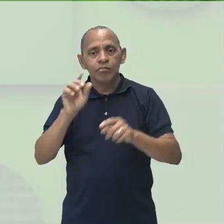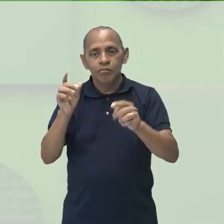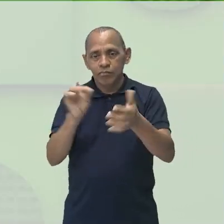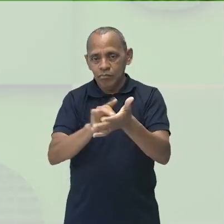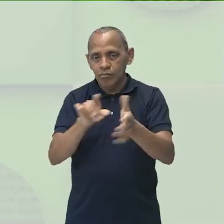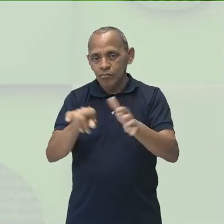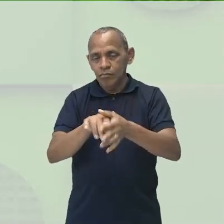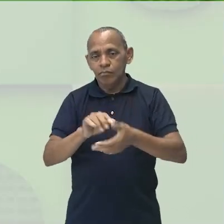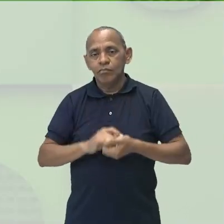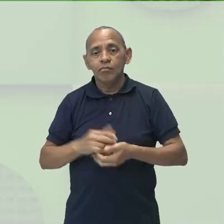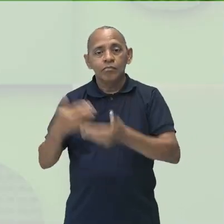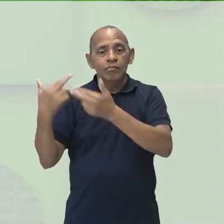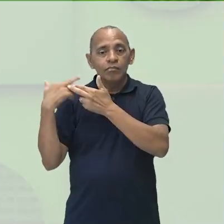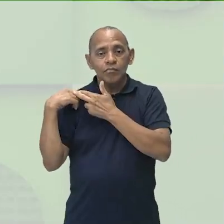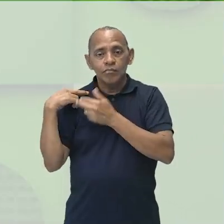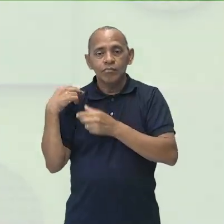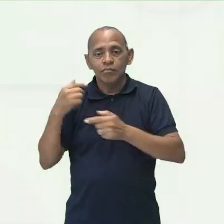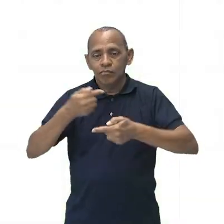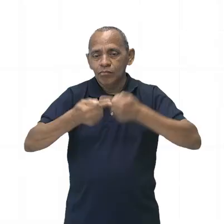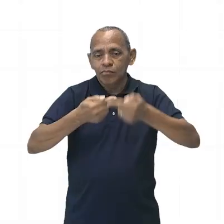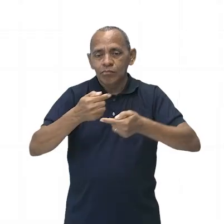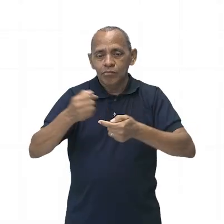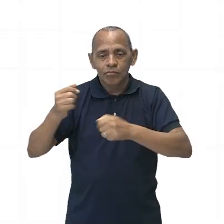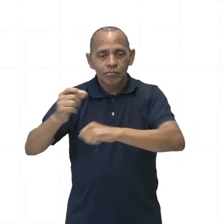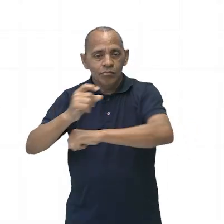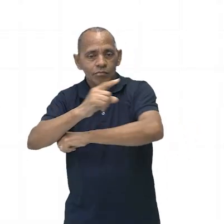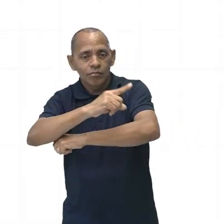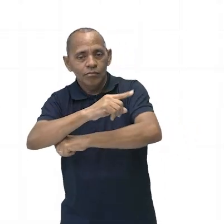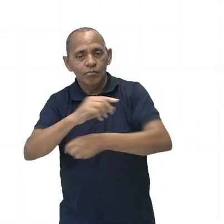ao papel da hereditariedade na evolução.